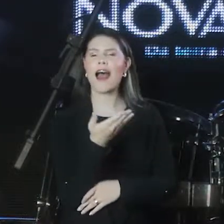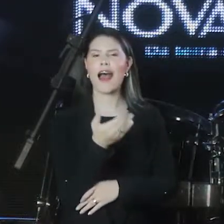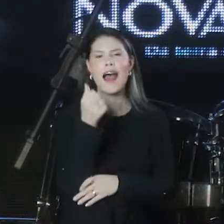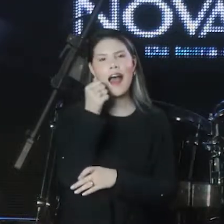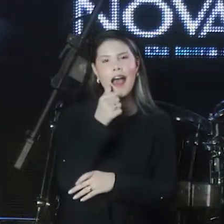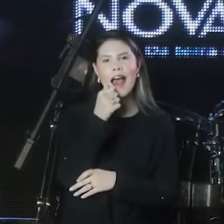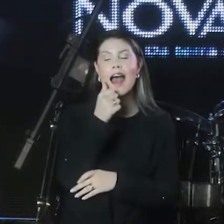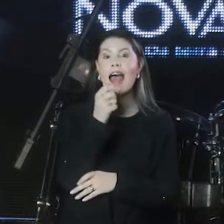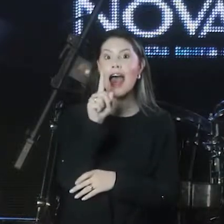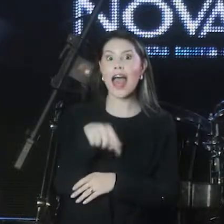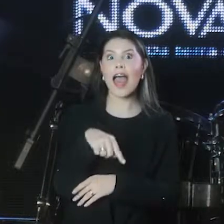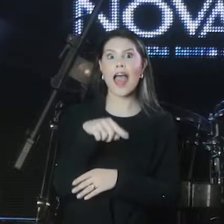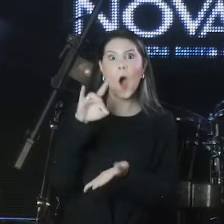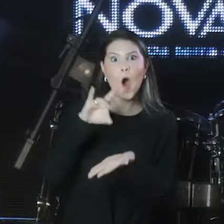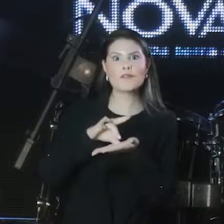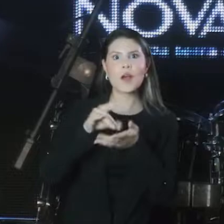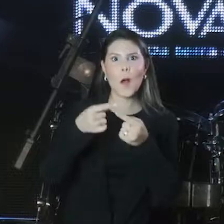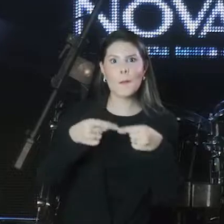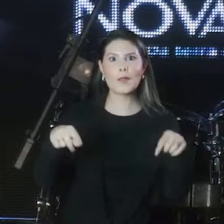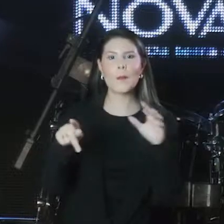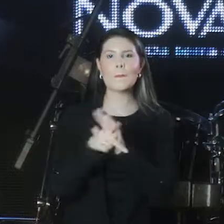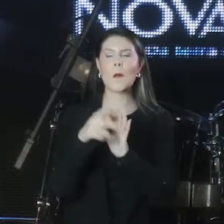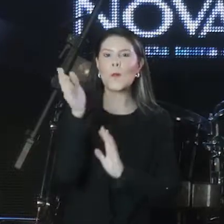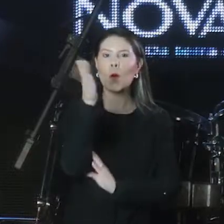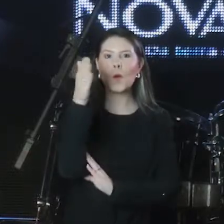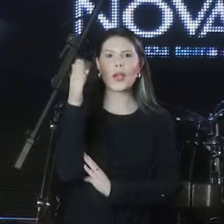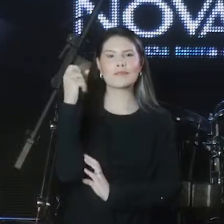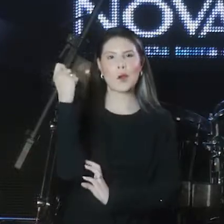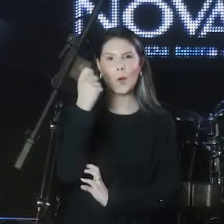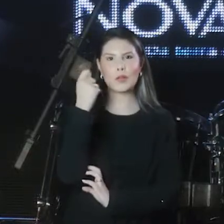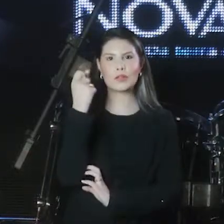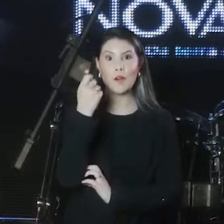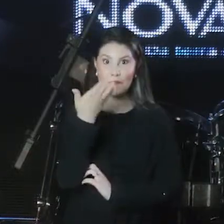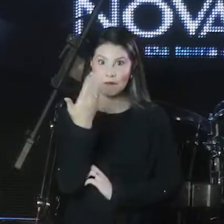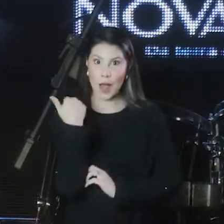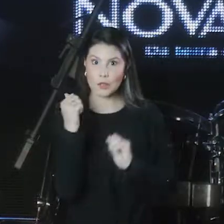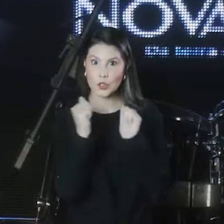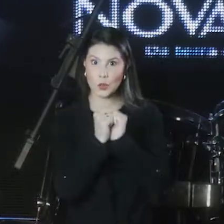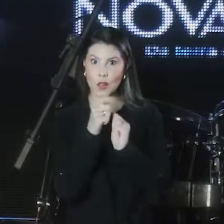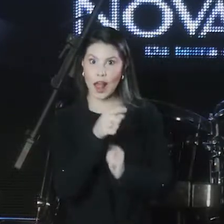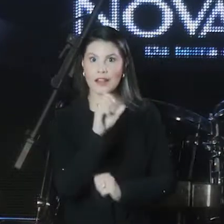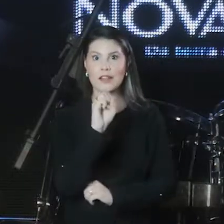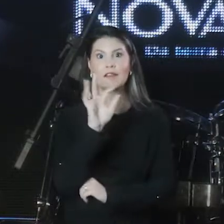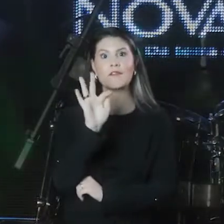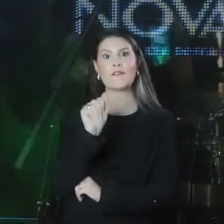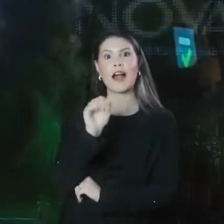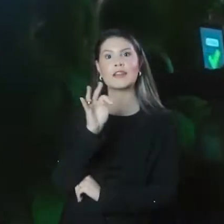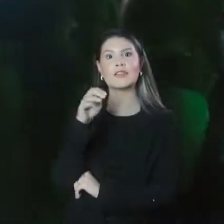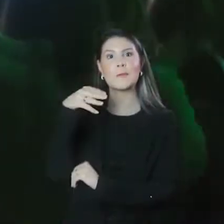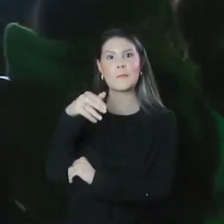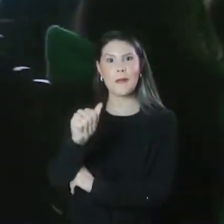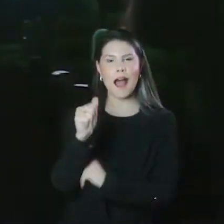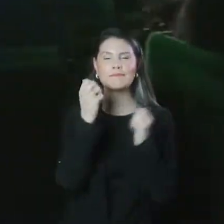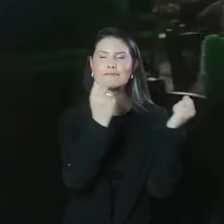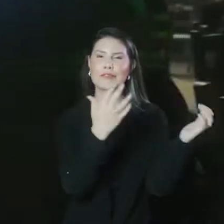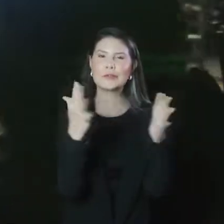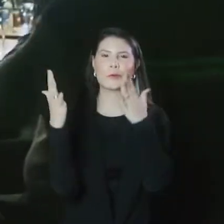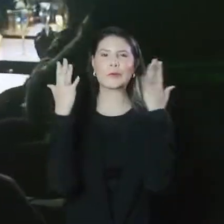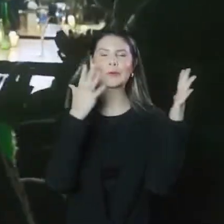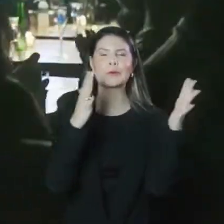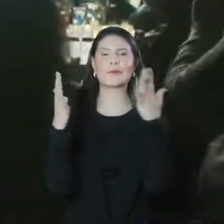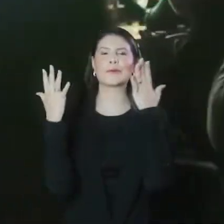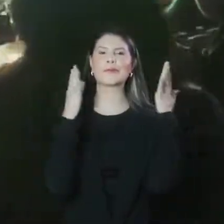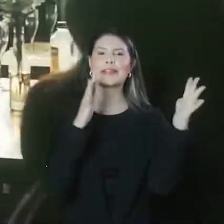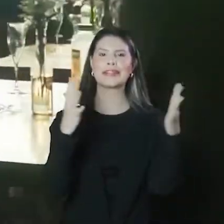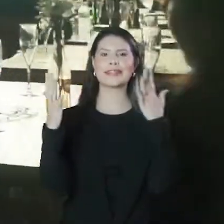abertura oficial com o nosso hino. Vamos cantar com ela? Fátima Gimenez!